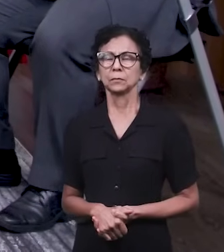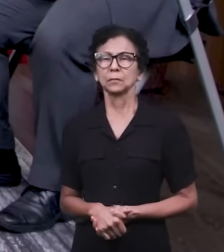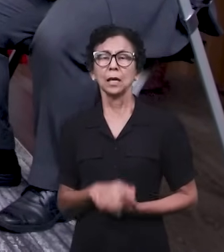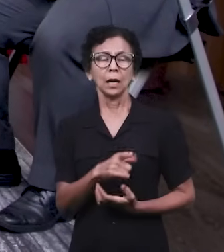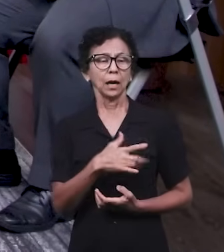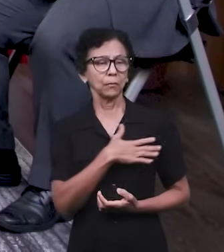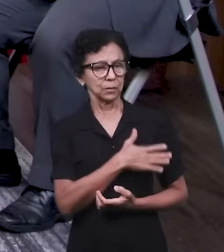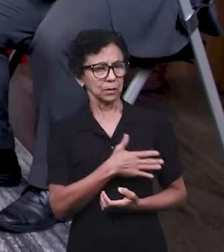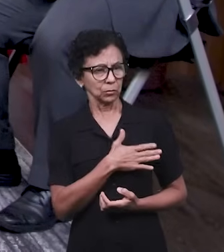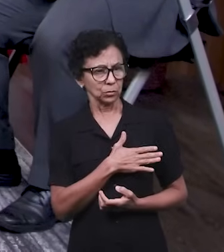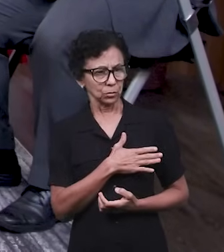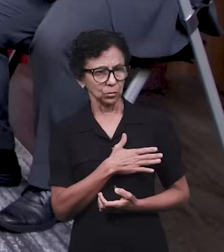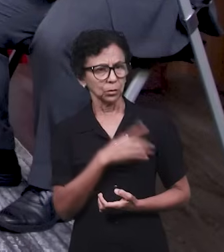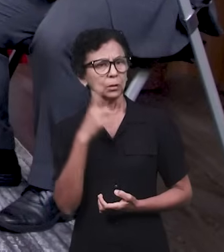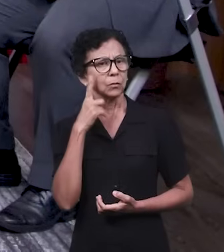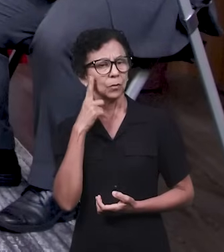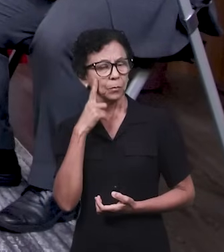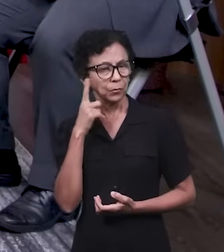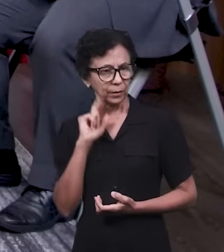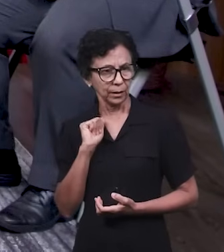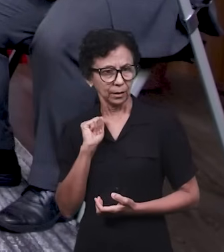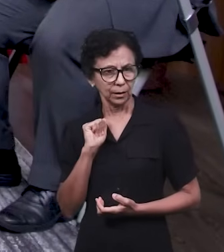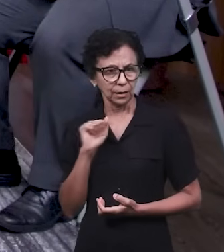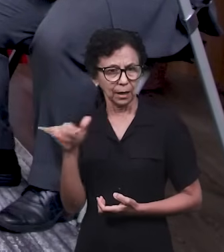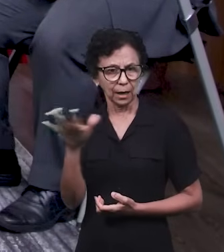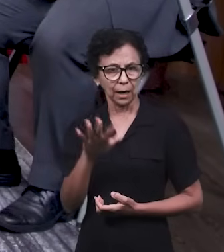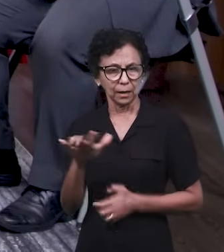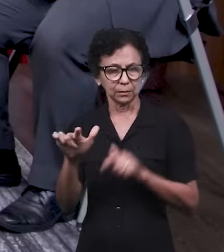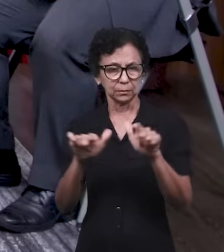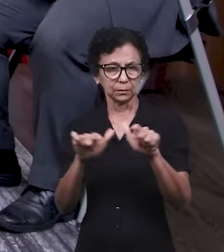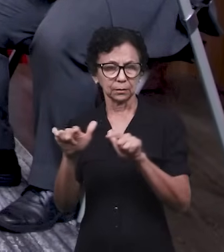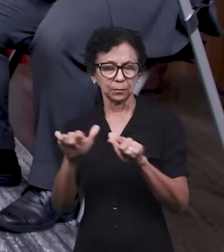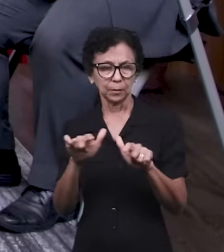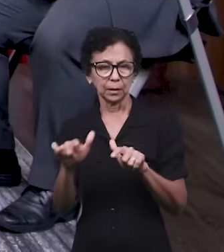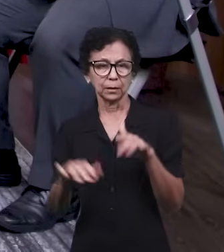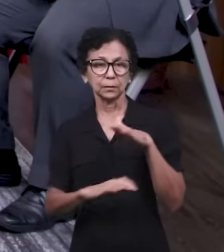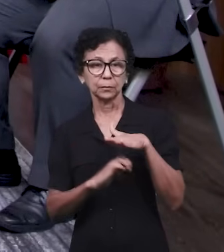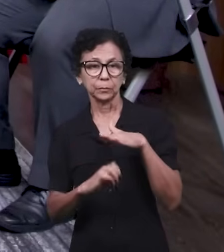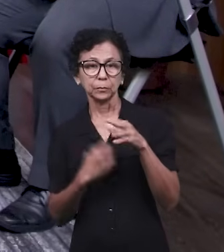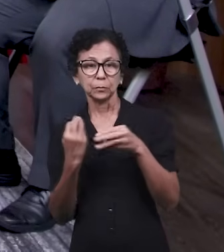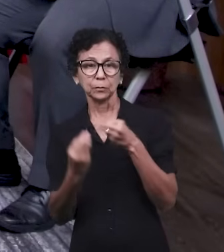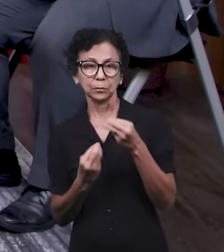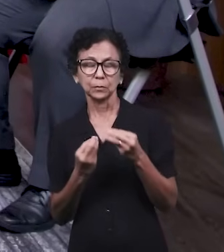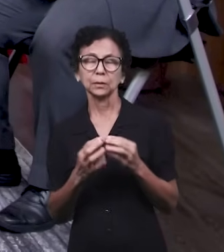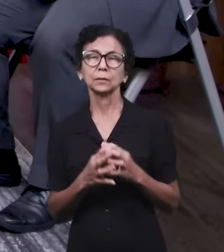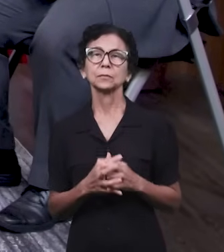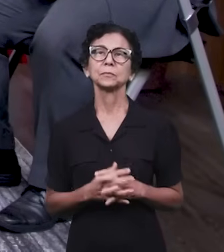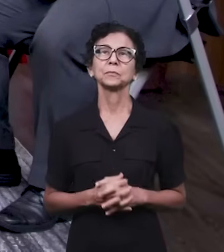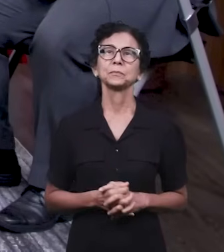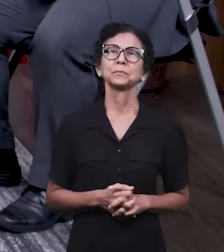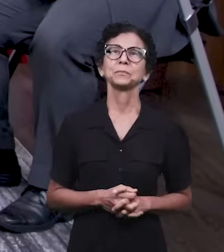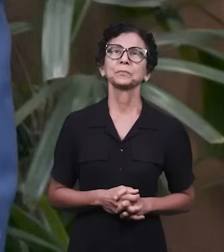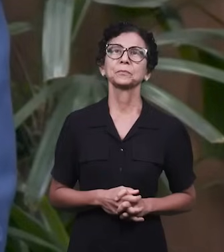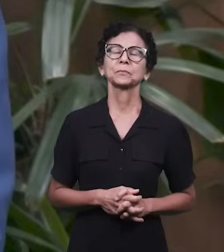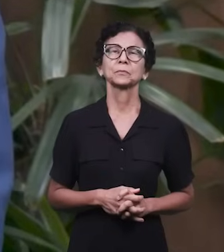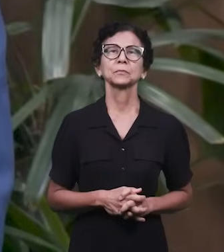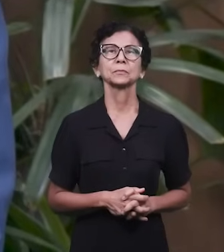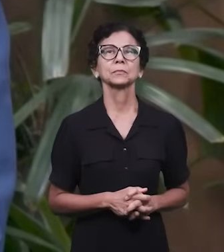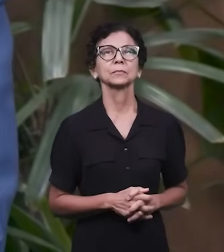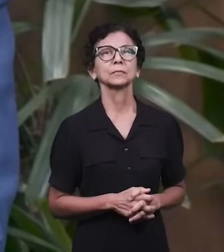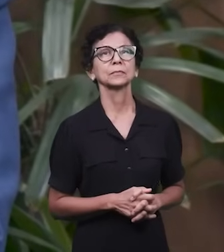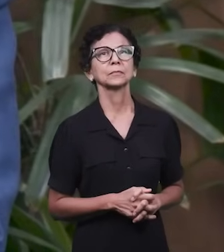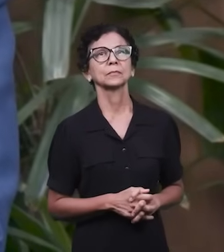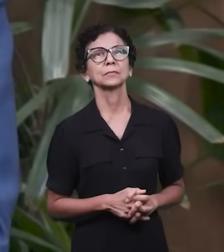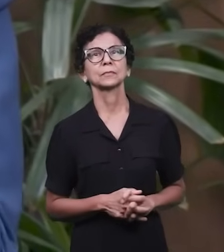vamos ver no mercado de trabalho. Vamos ver como é que tudo isso funciona, né? E aí, eu sempre comento com os meus alunos, você não pode fazer o curso de engenharia